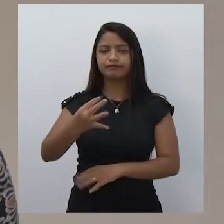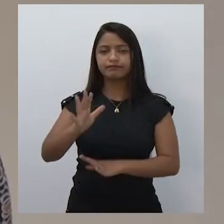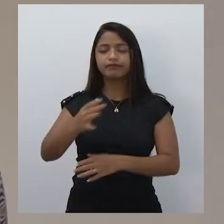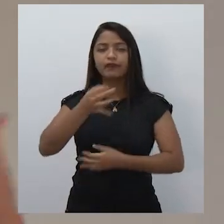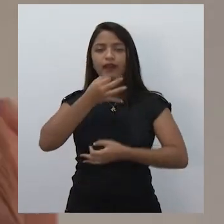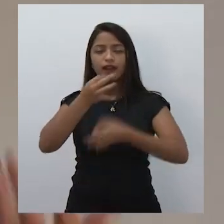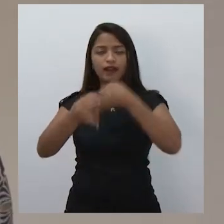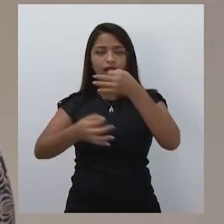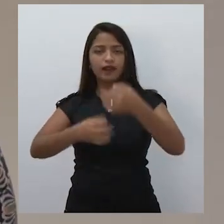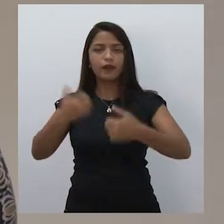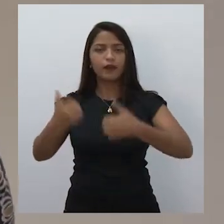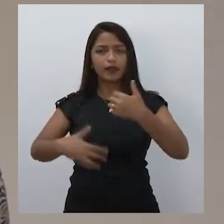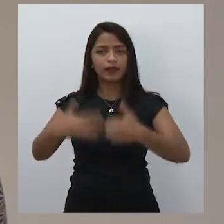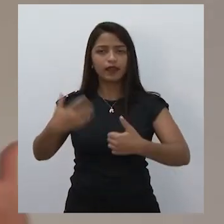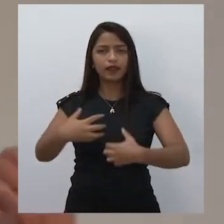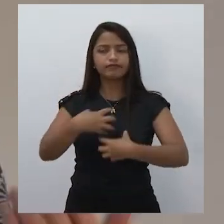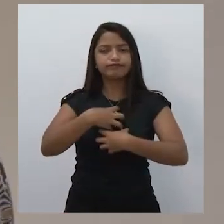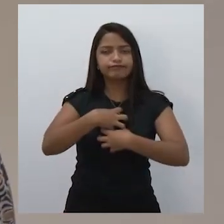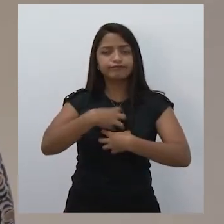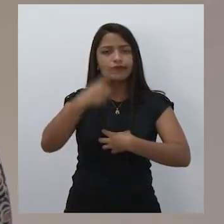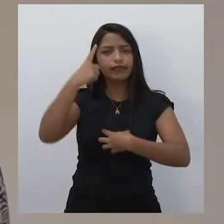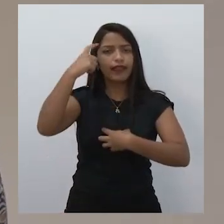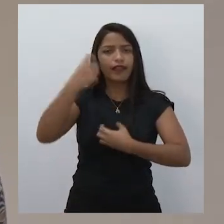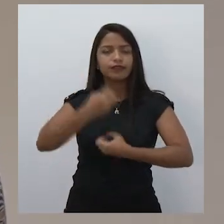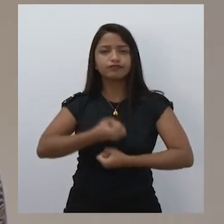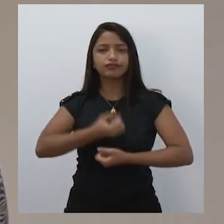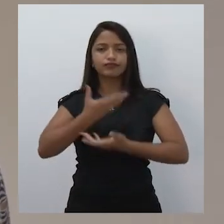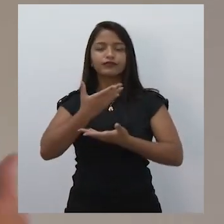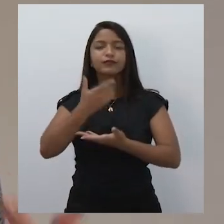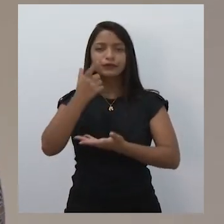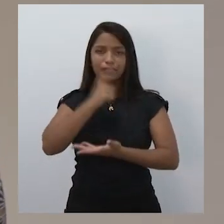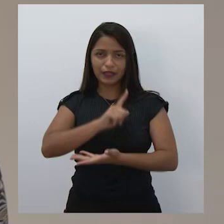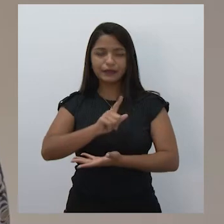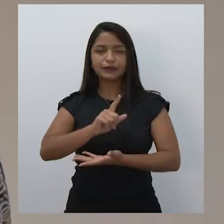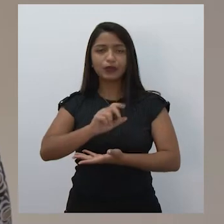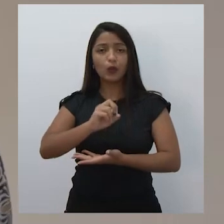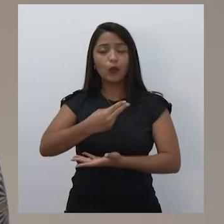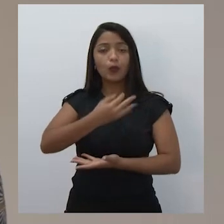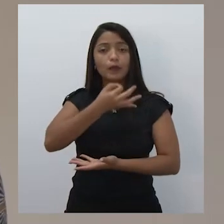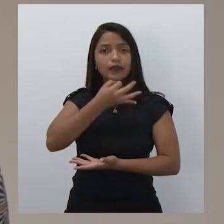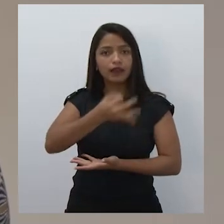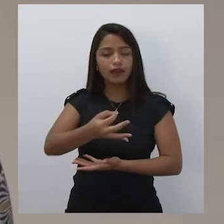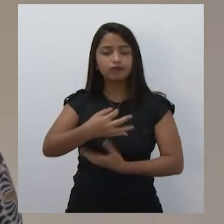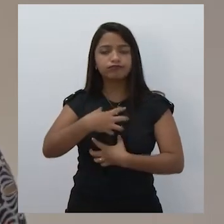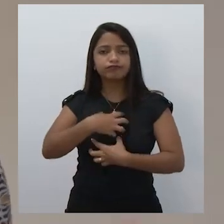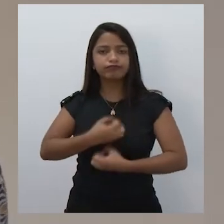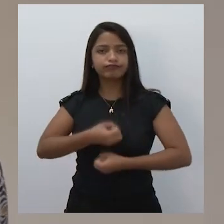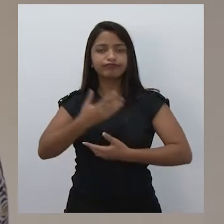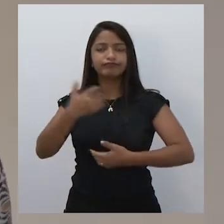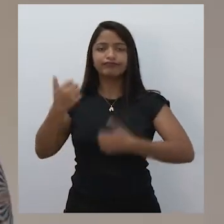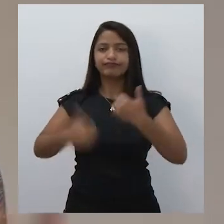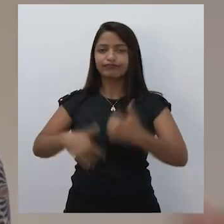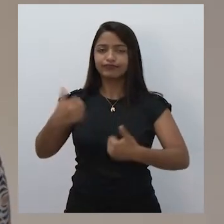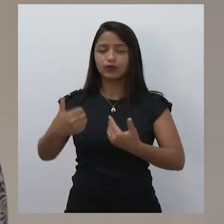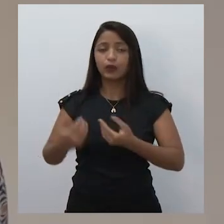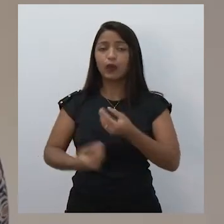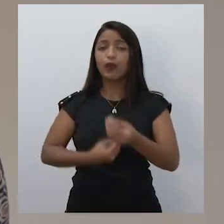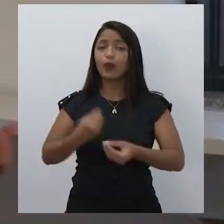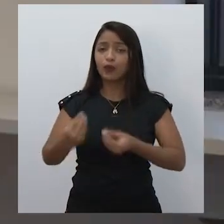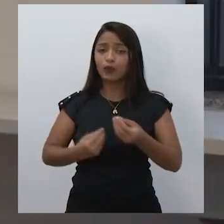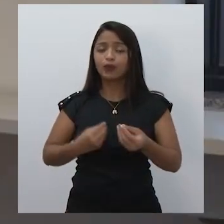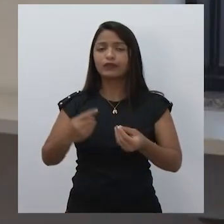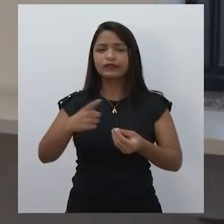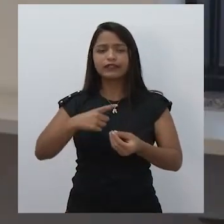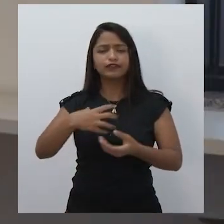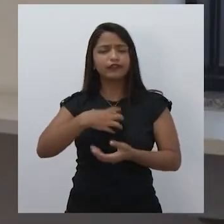cima, expressar suas ideias, seus sentimentos, suas opiniões, usando múltiplas